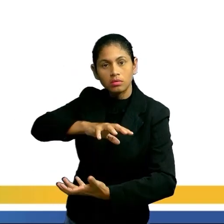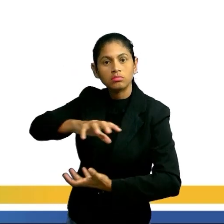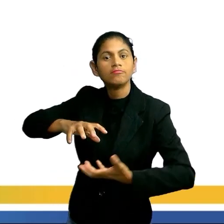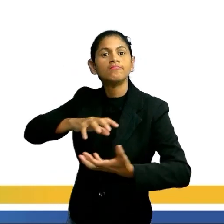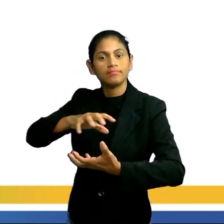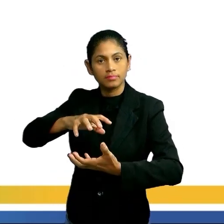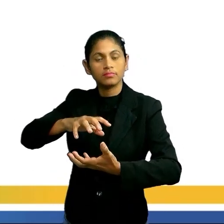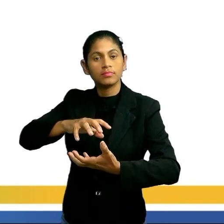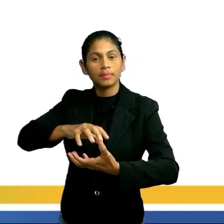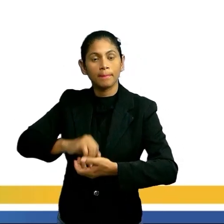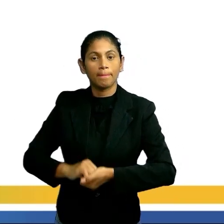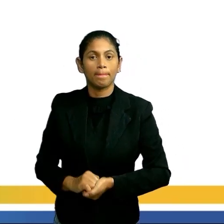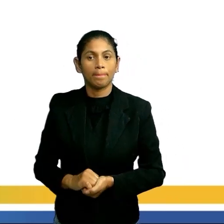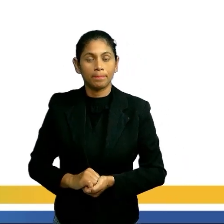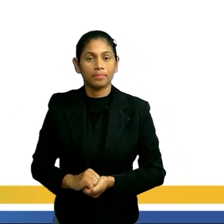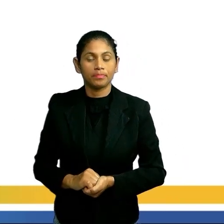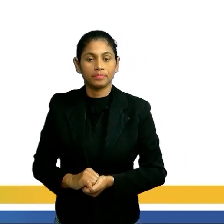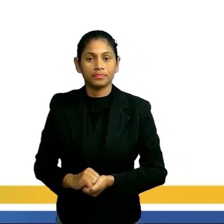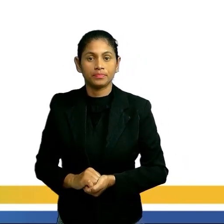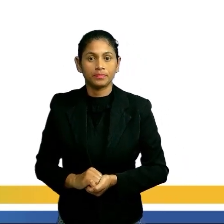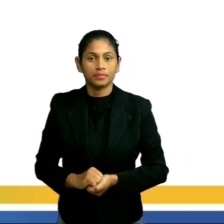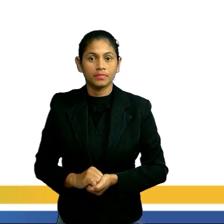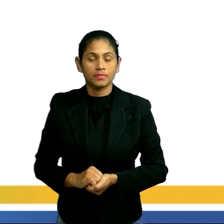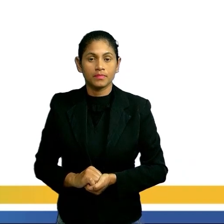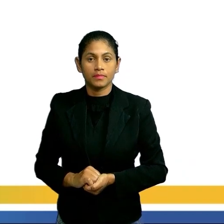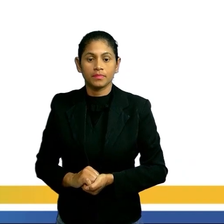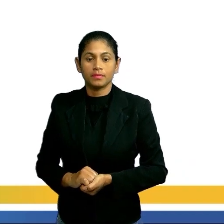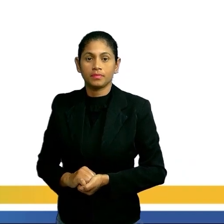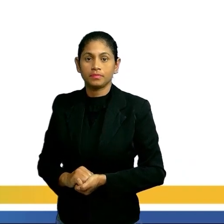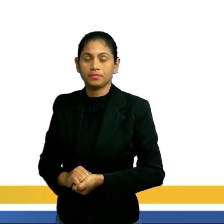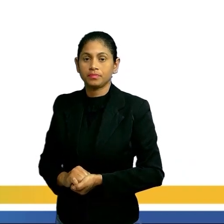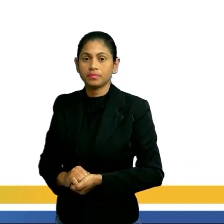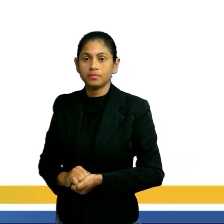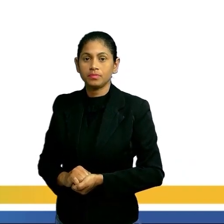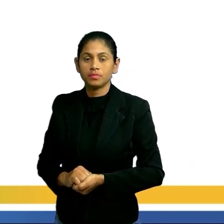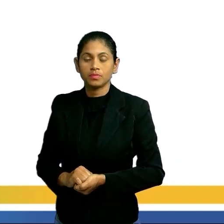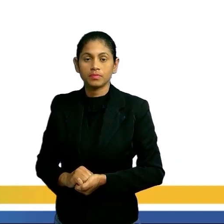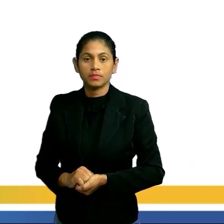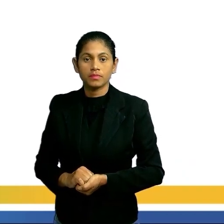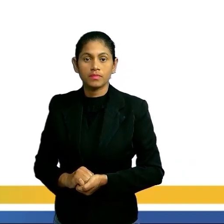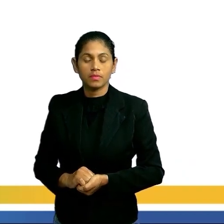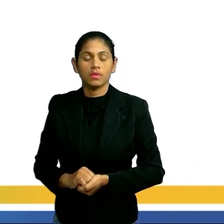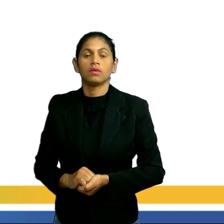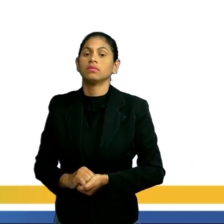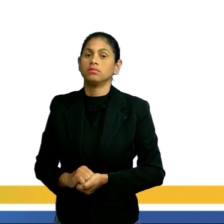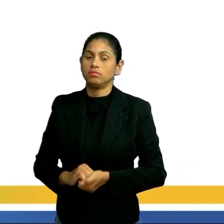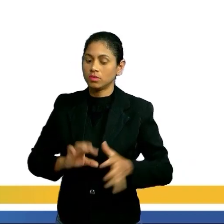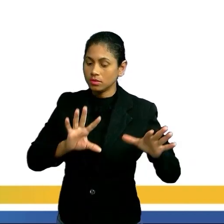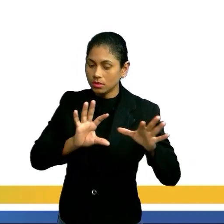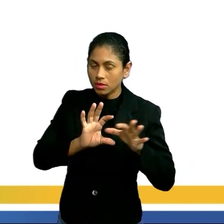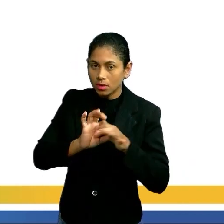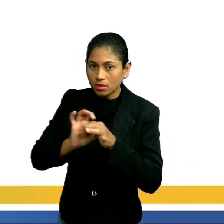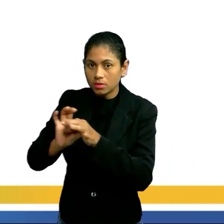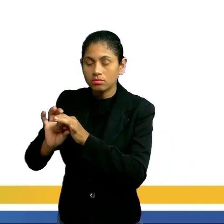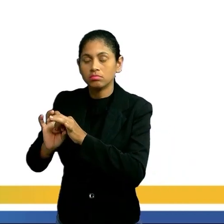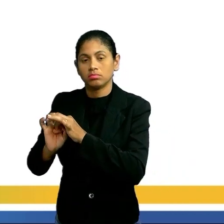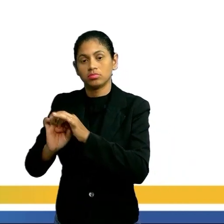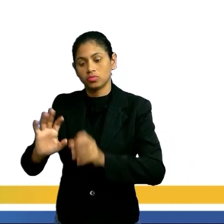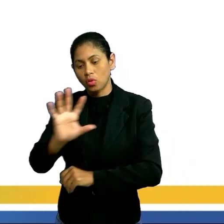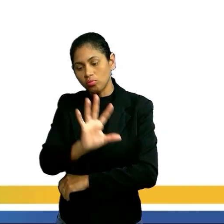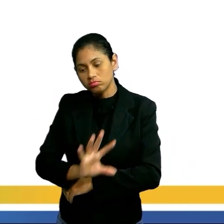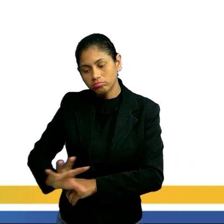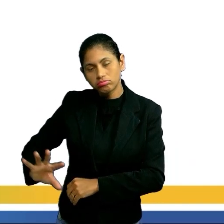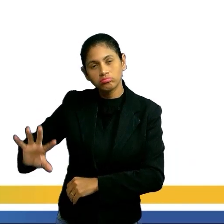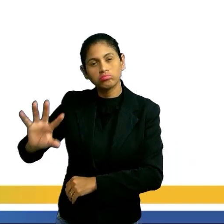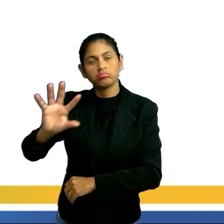o retorno lá do período do Vargas no poder. E aí, esse é o contexto, é o cenário histórico que o